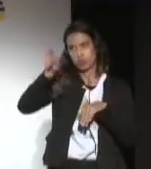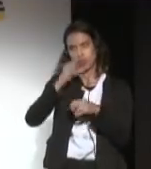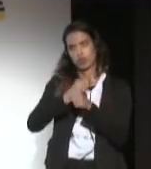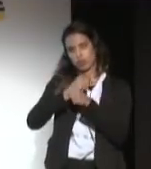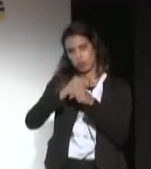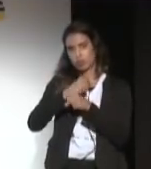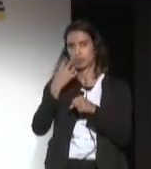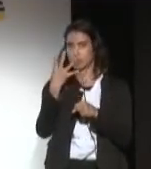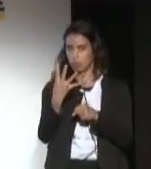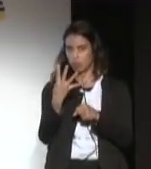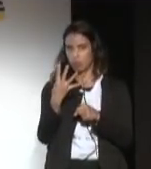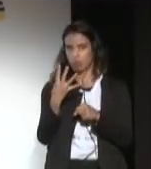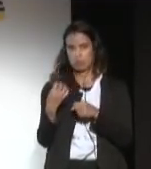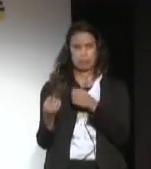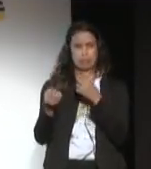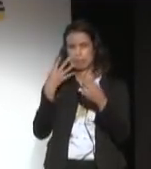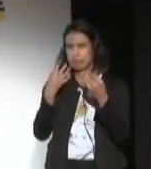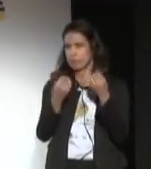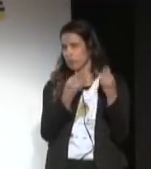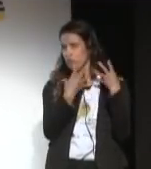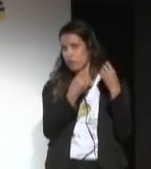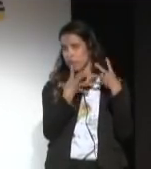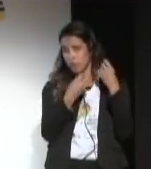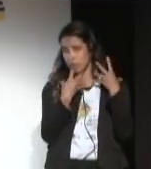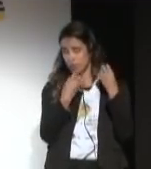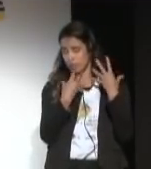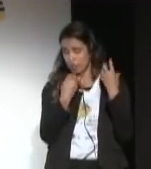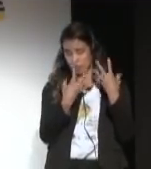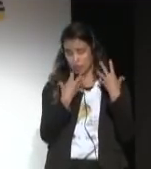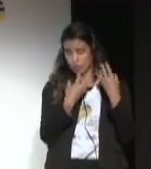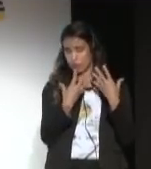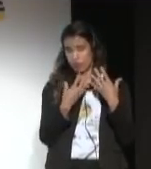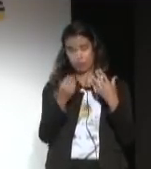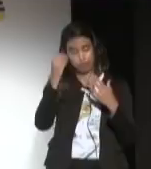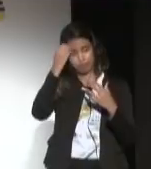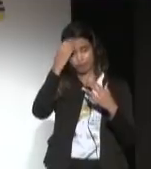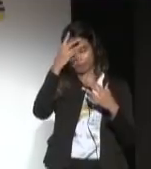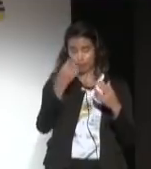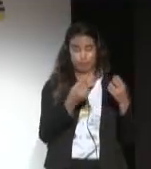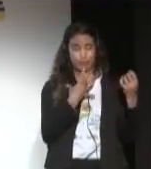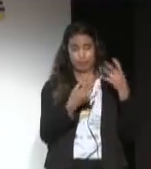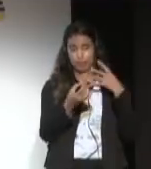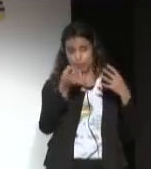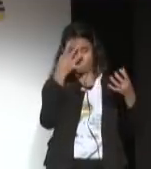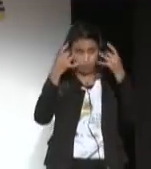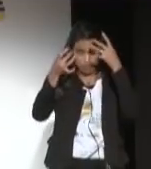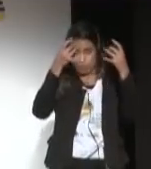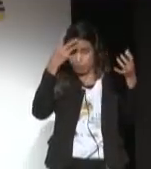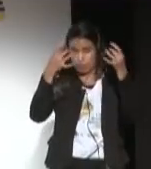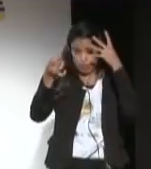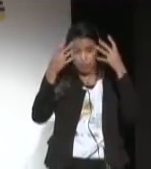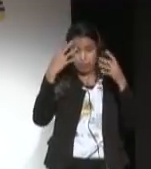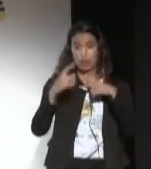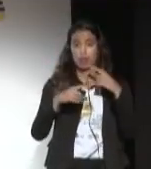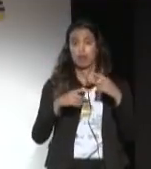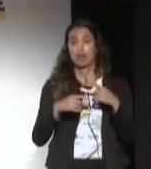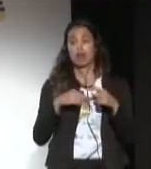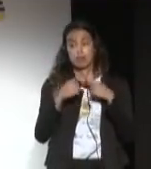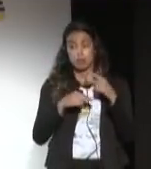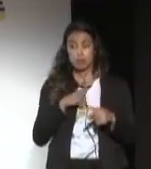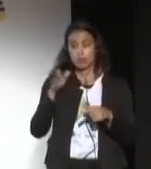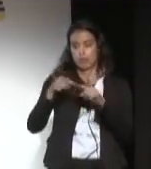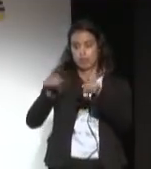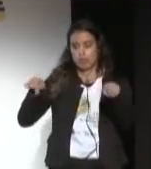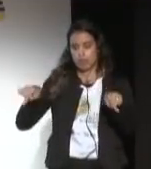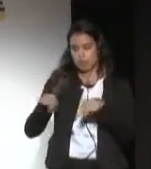você armazena um monte de conhecimento abstrato na sua cabeça, você vai para a aula por várias semanas e, de